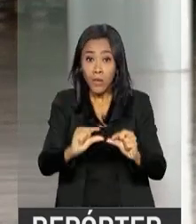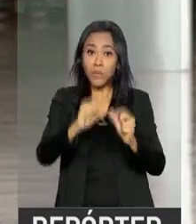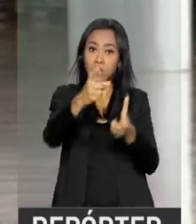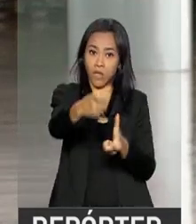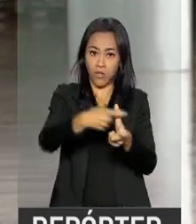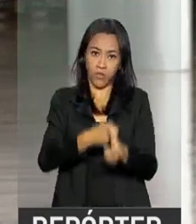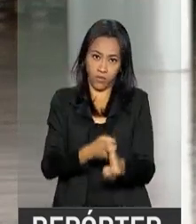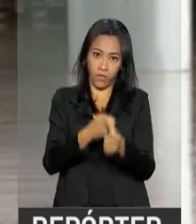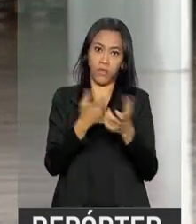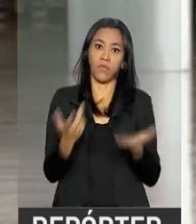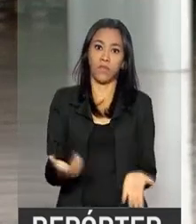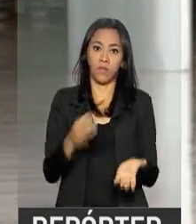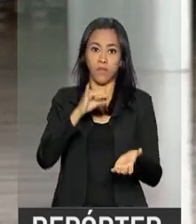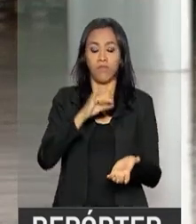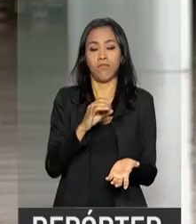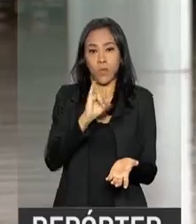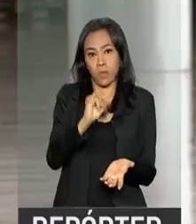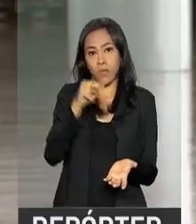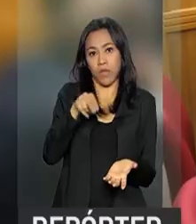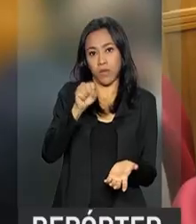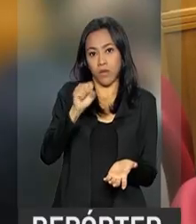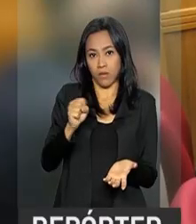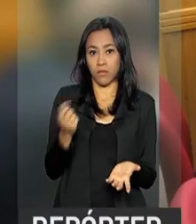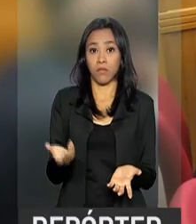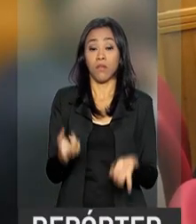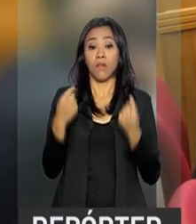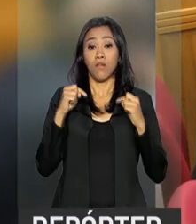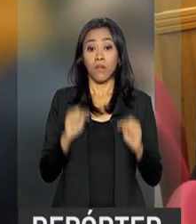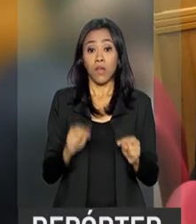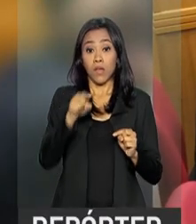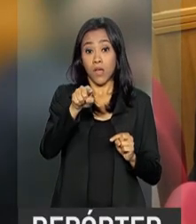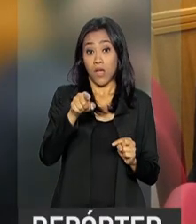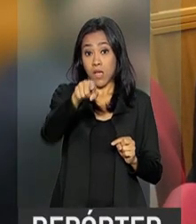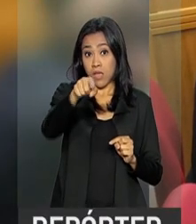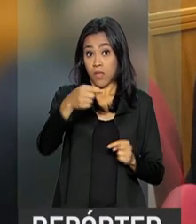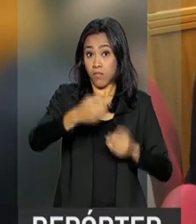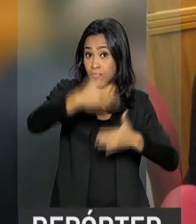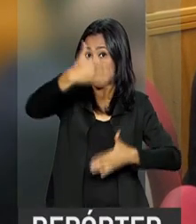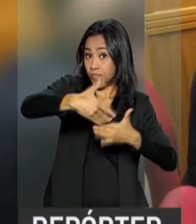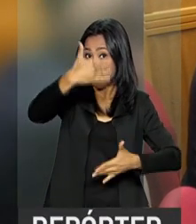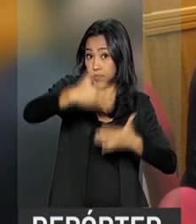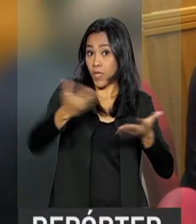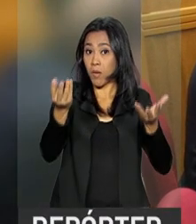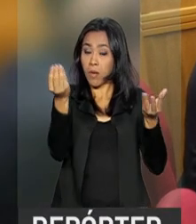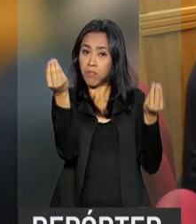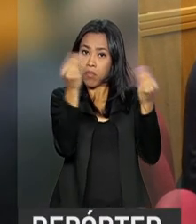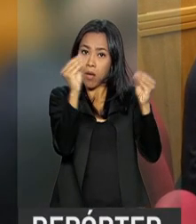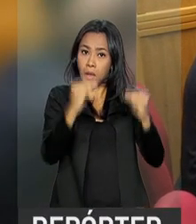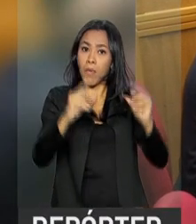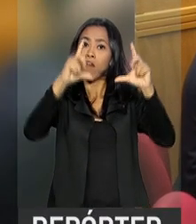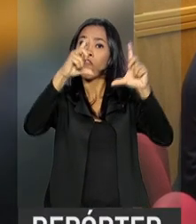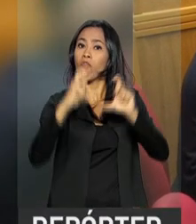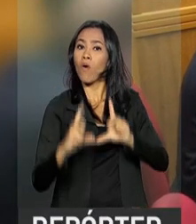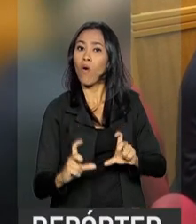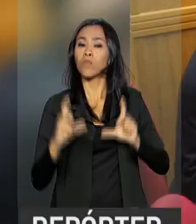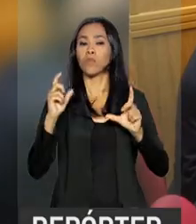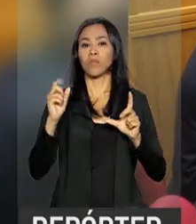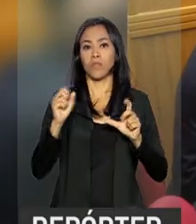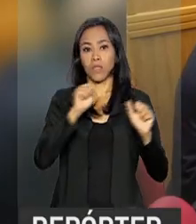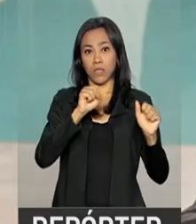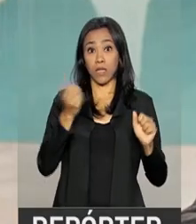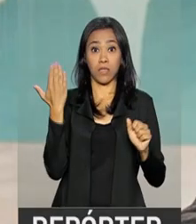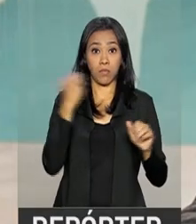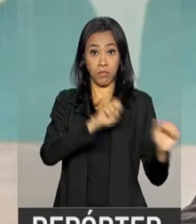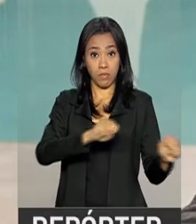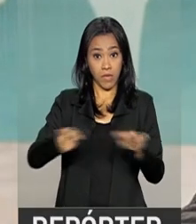de aposentadoria do país é nas redes sociais o presidente divulgou as fotos das entrevistas realizadas na semana passada